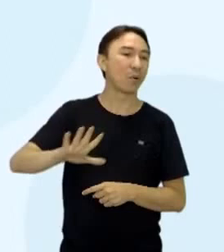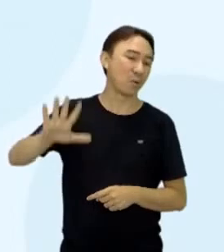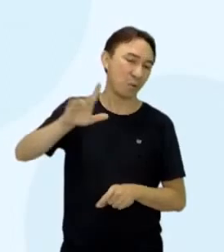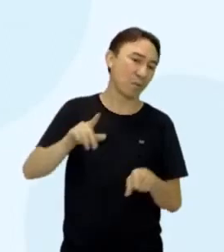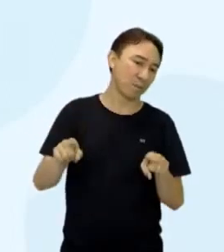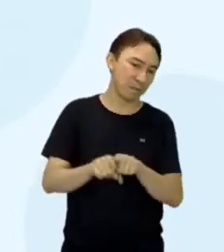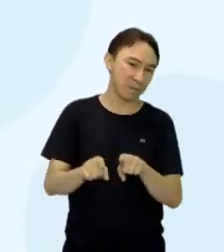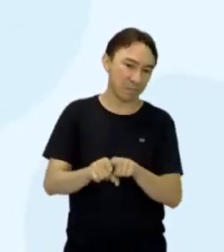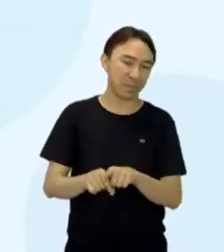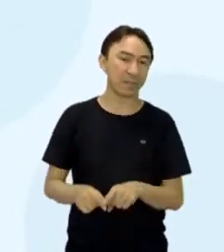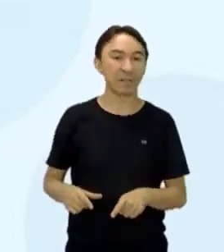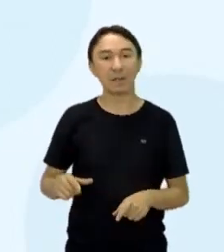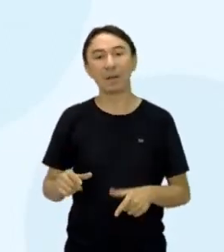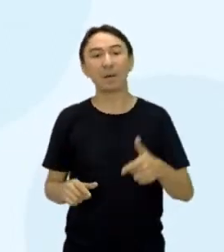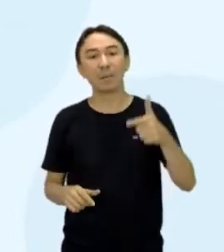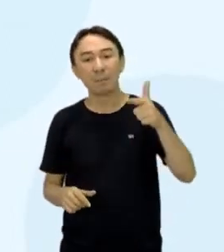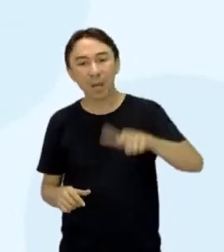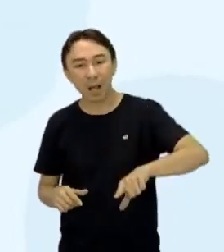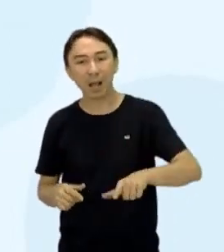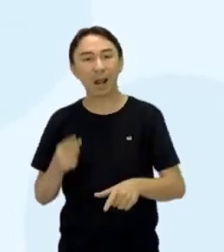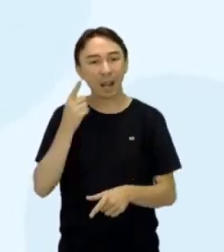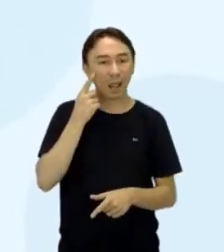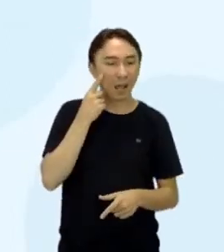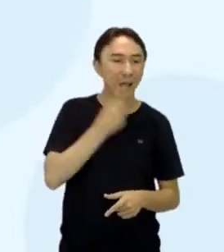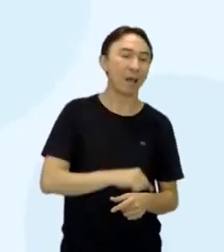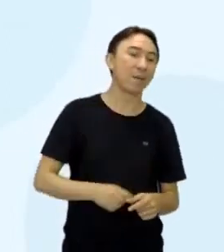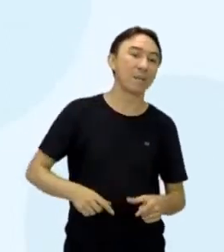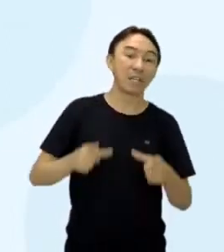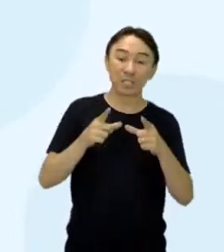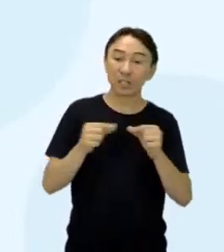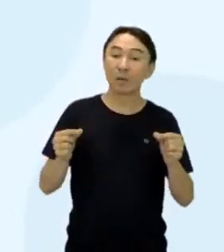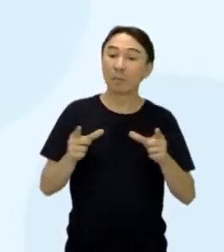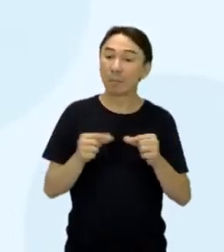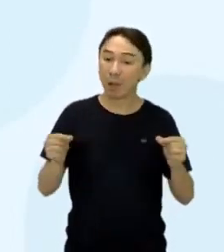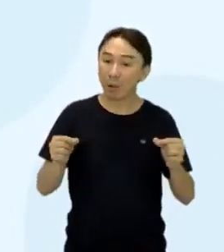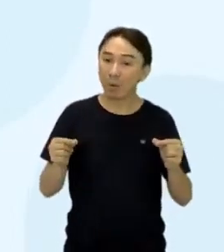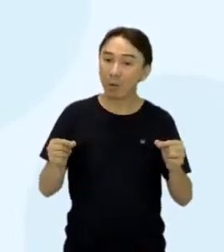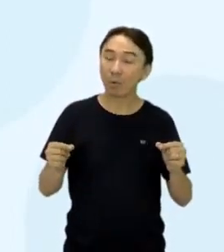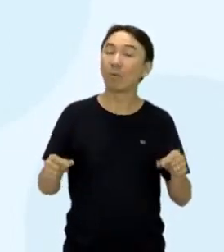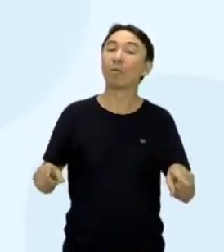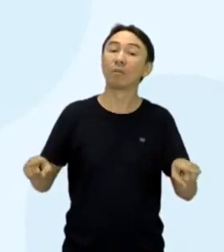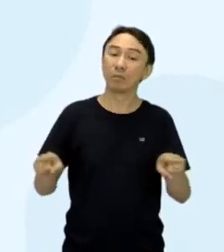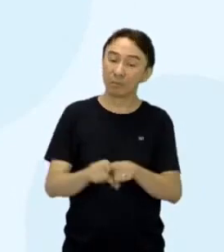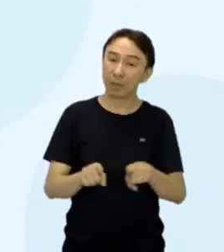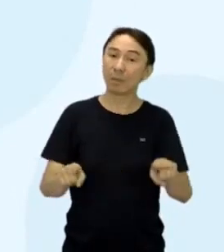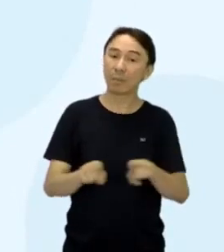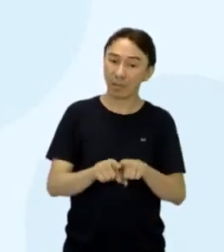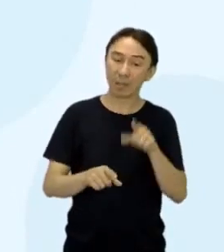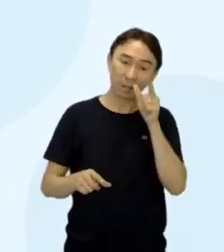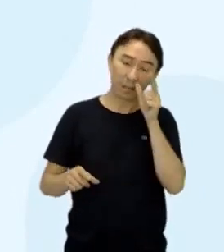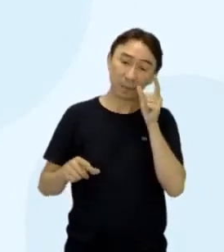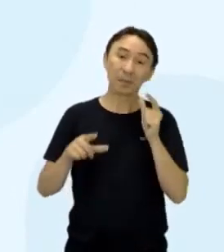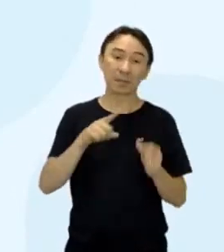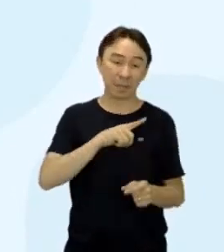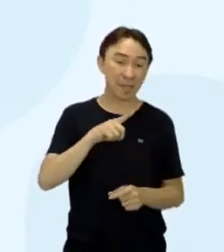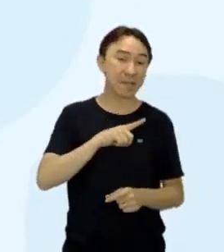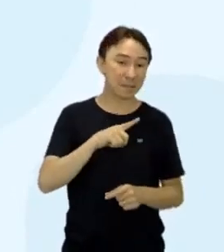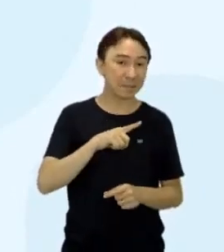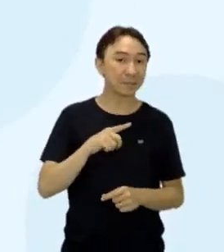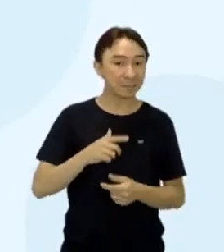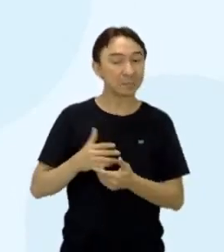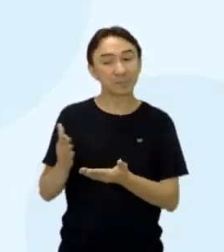lá o Japão, né, nos seus arquipélagos lá, também, né, com seus pontos escuros, né, porque as áreas